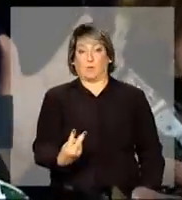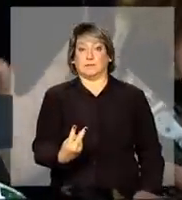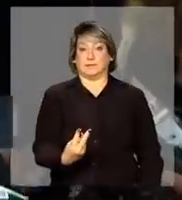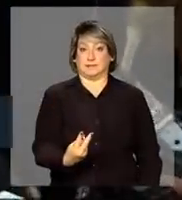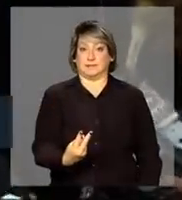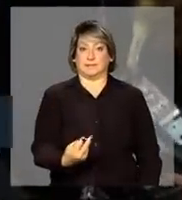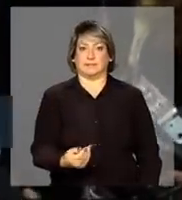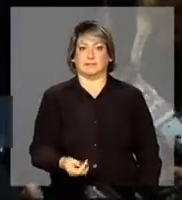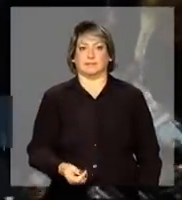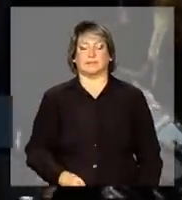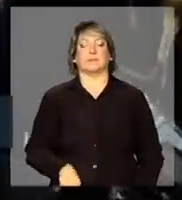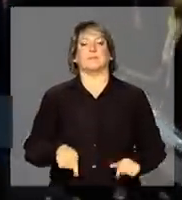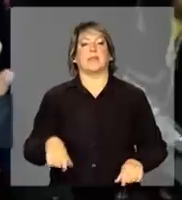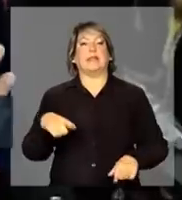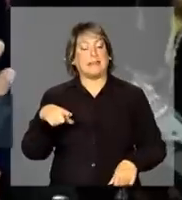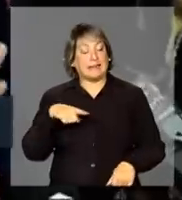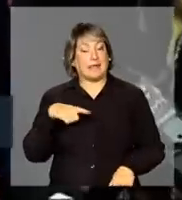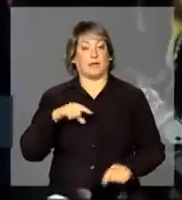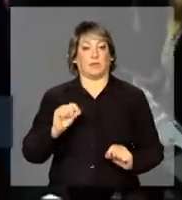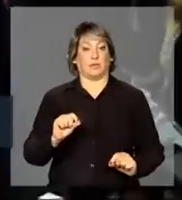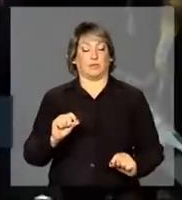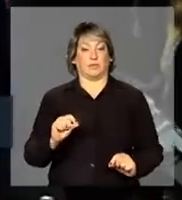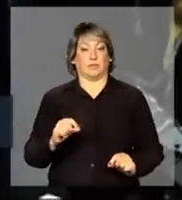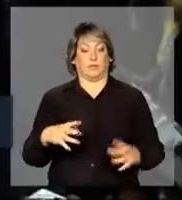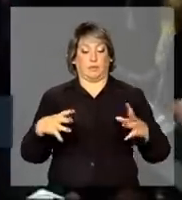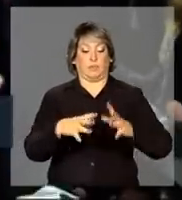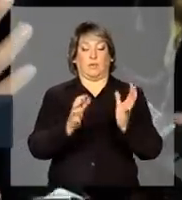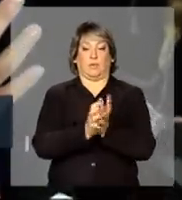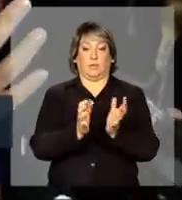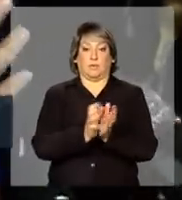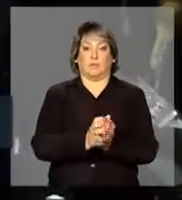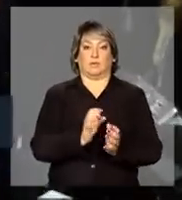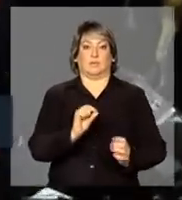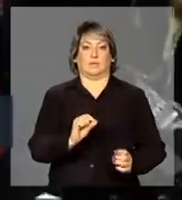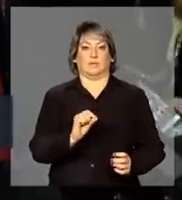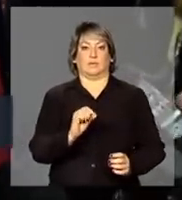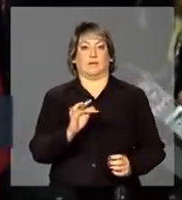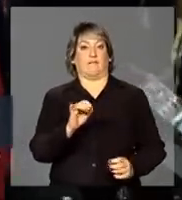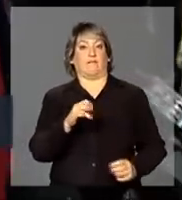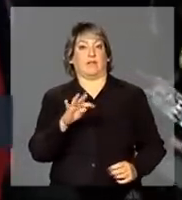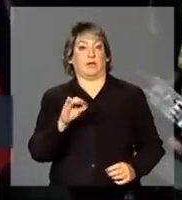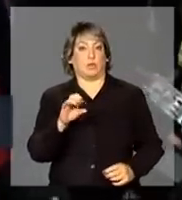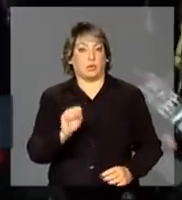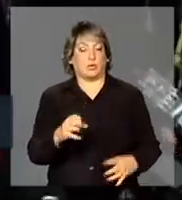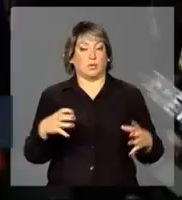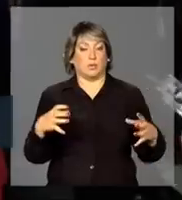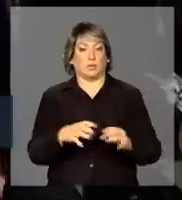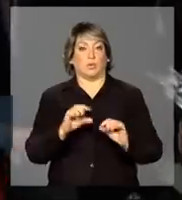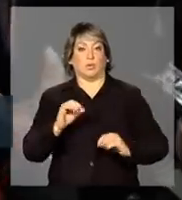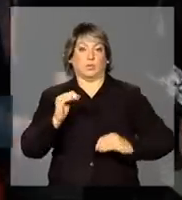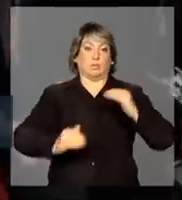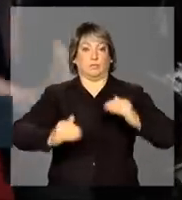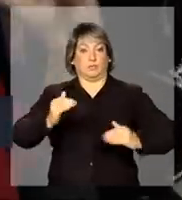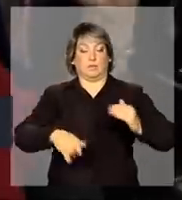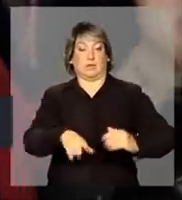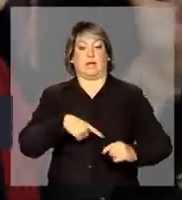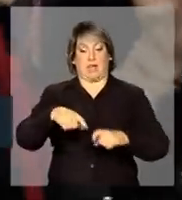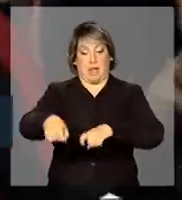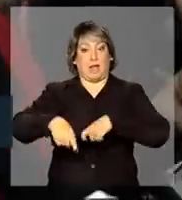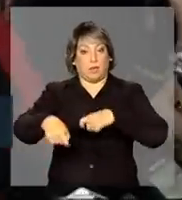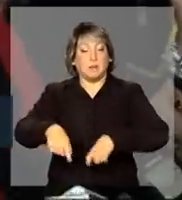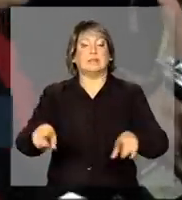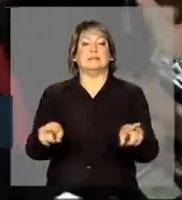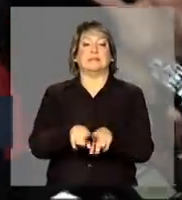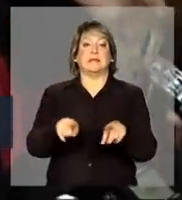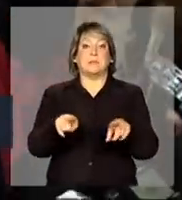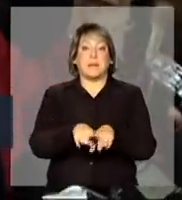É, tanto você sofre os efeitos das flutuações agrícolas, como